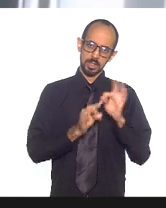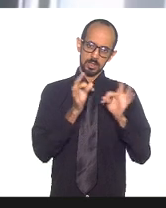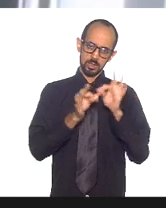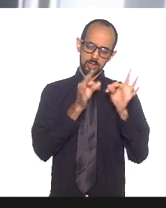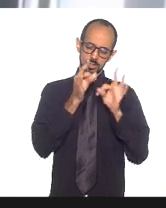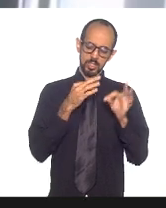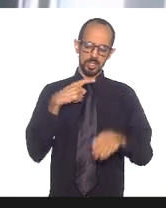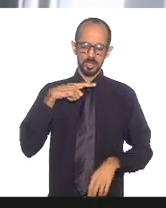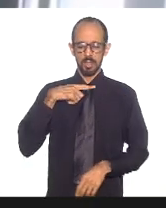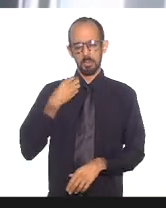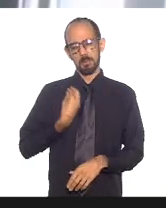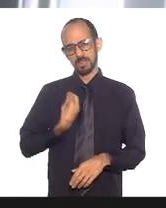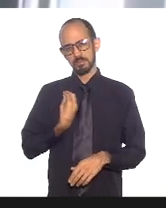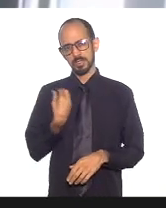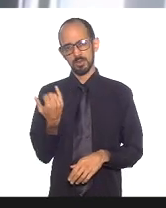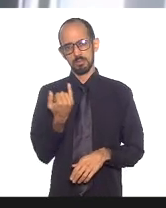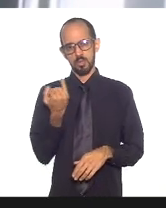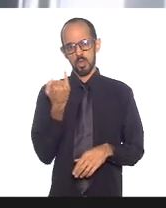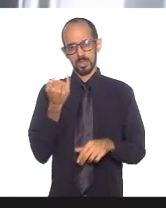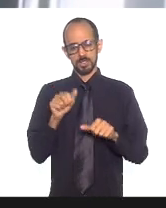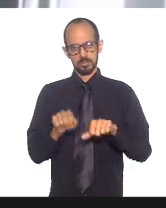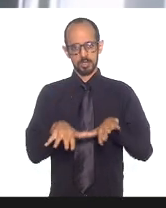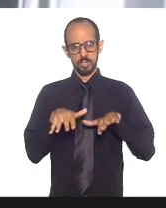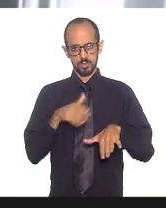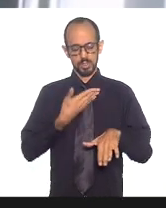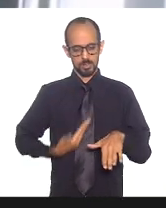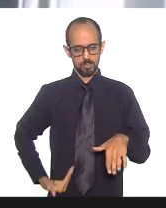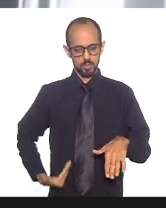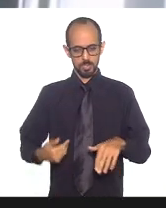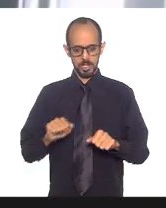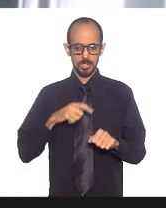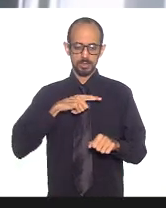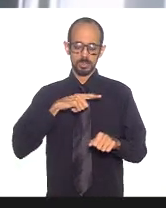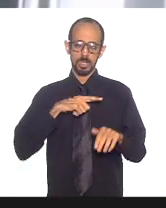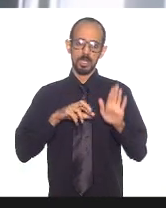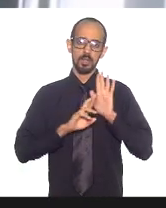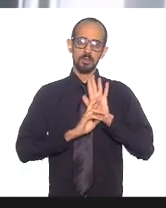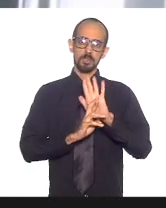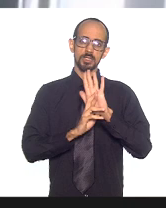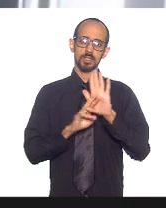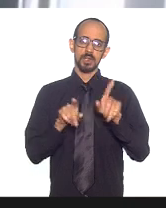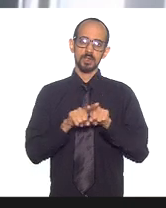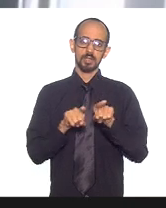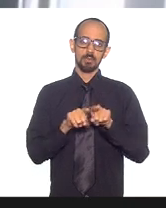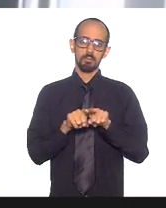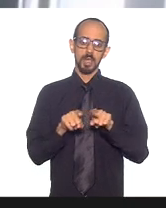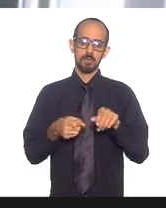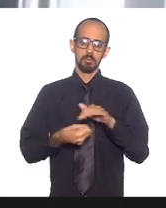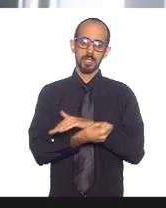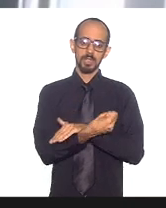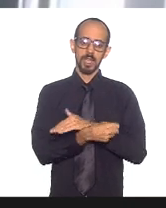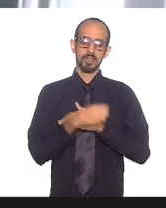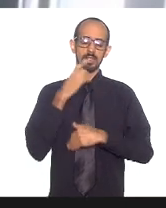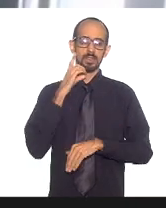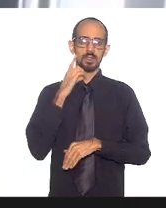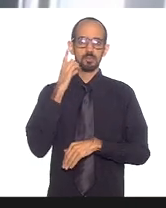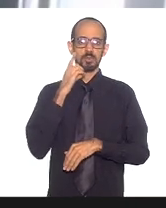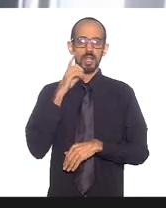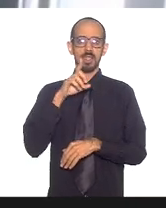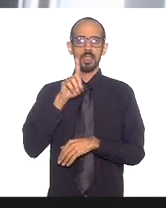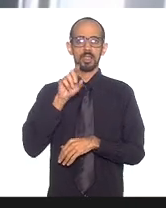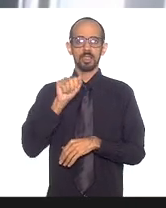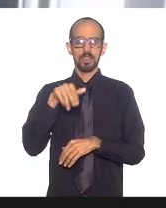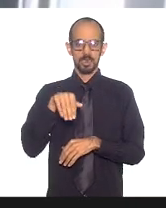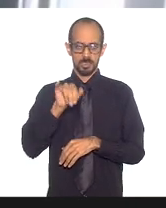importante para esta audiência pública. Está presente também a representação do mandato da deputada Dani